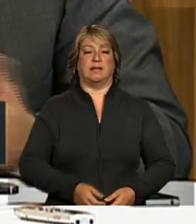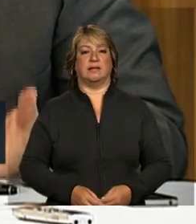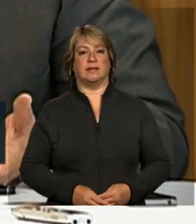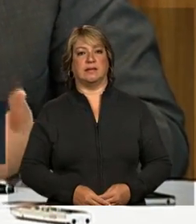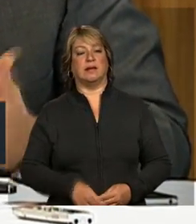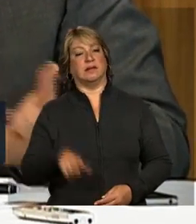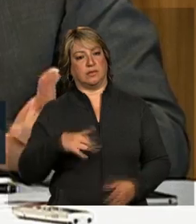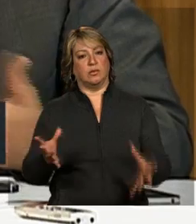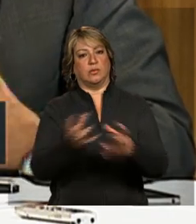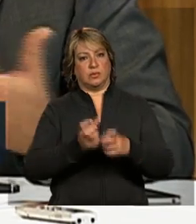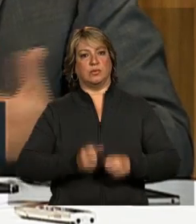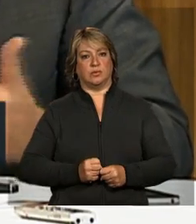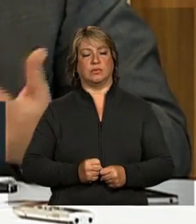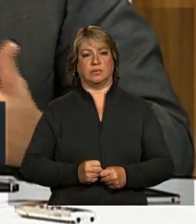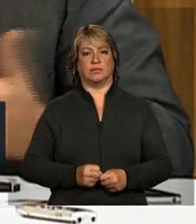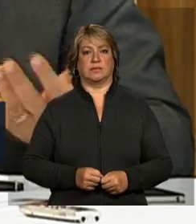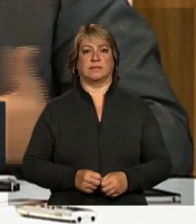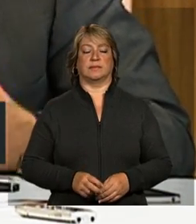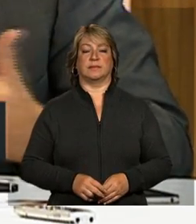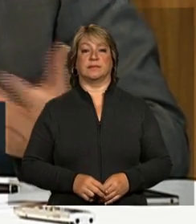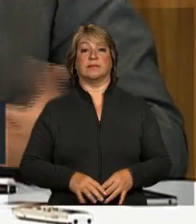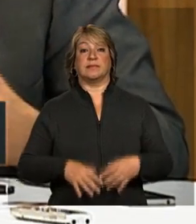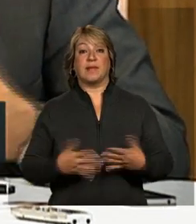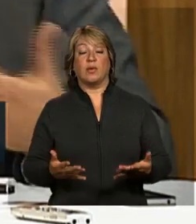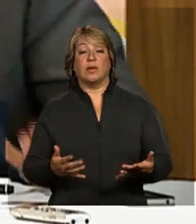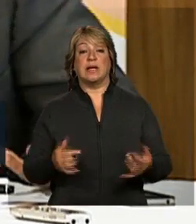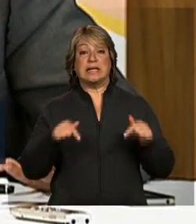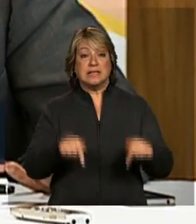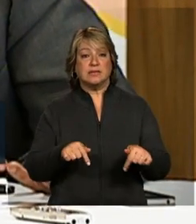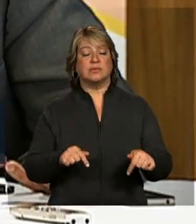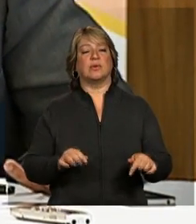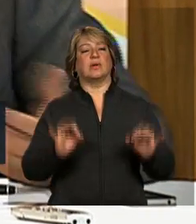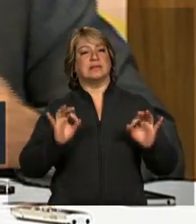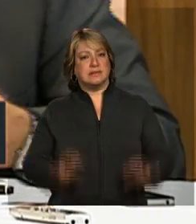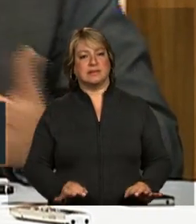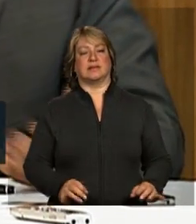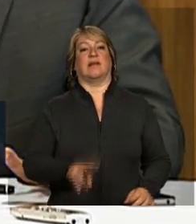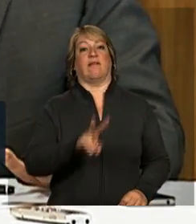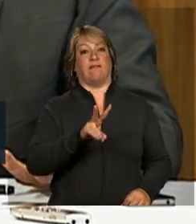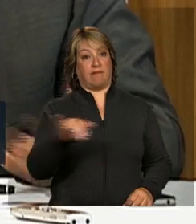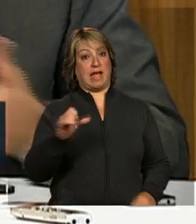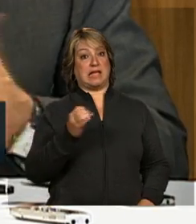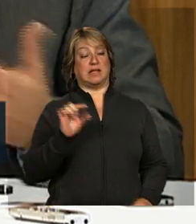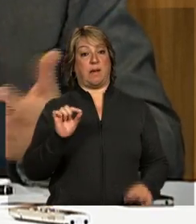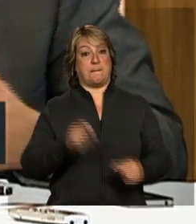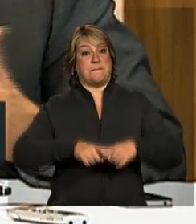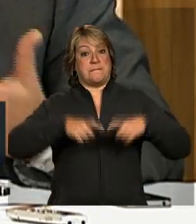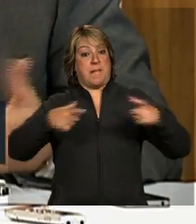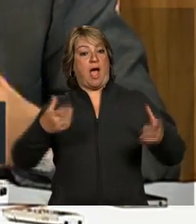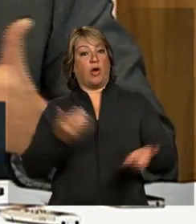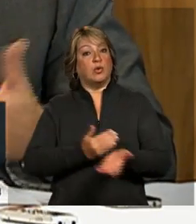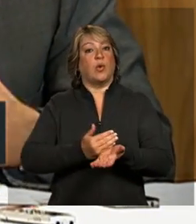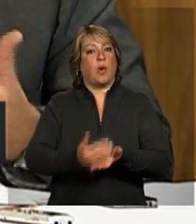hã Ele absorve é claro e E então assim isso com certeza vai ser eh maior no no início e na